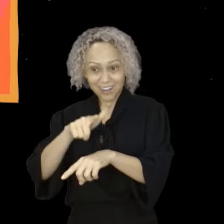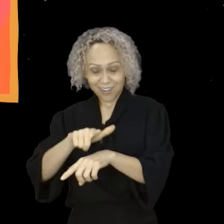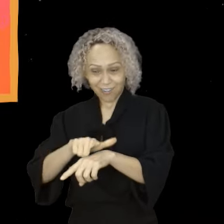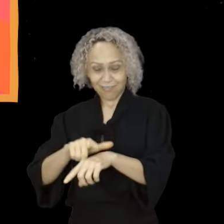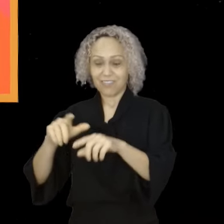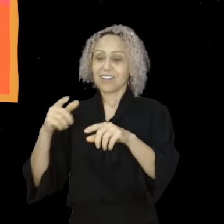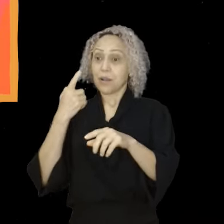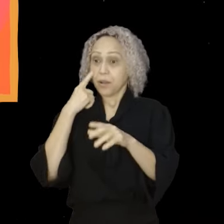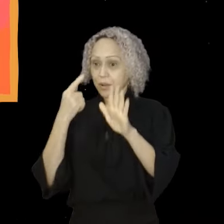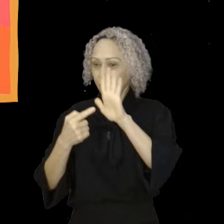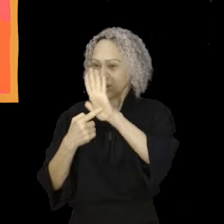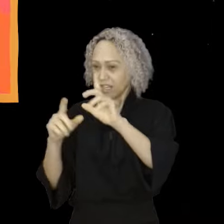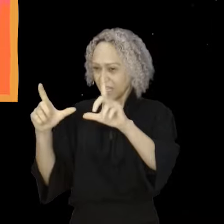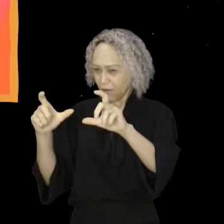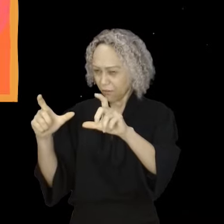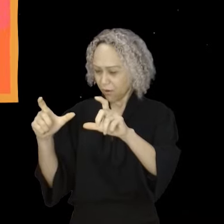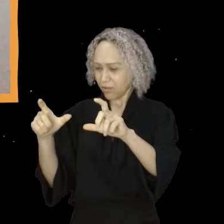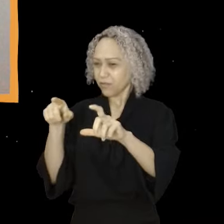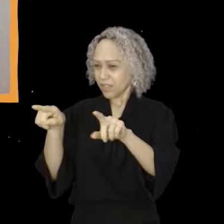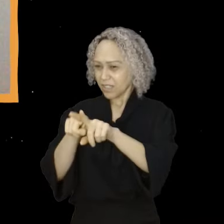incrível. Obrigada pela luta.